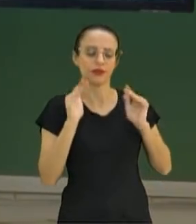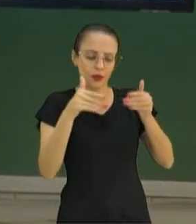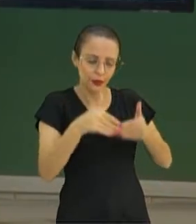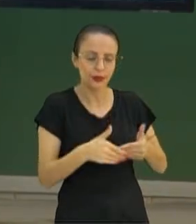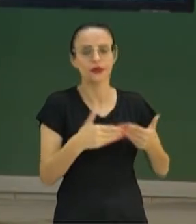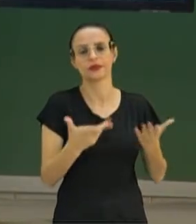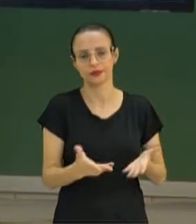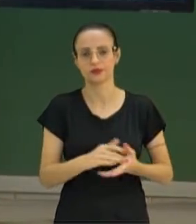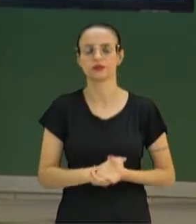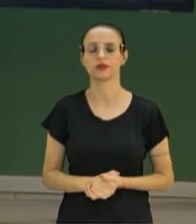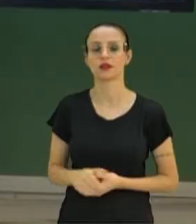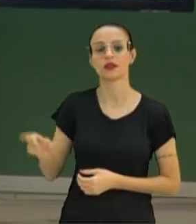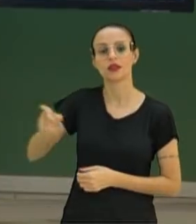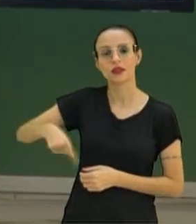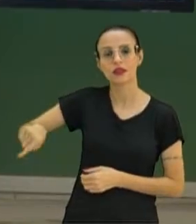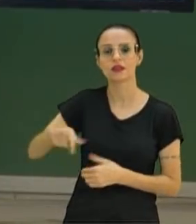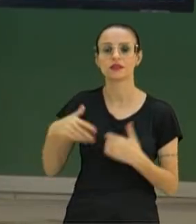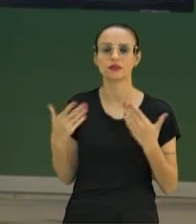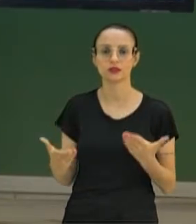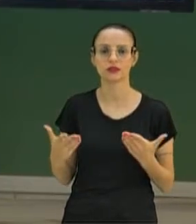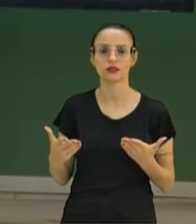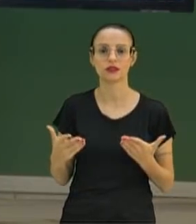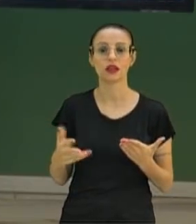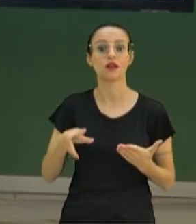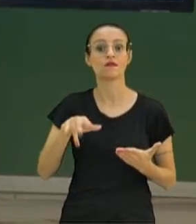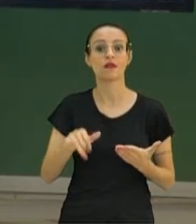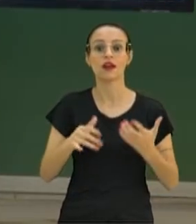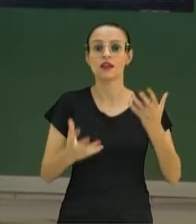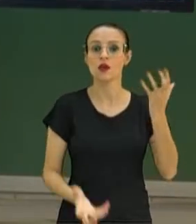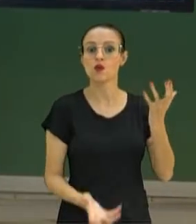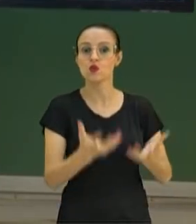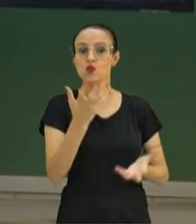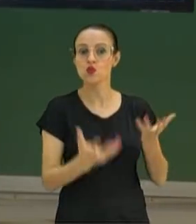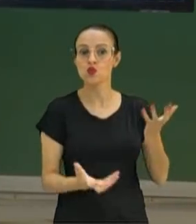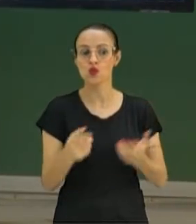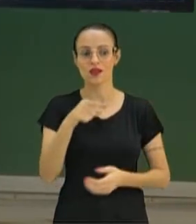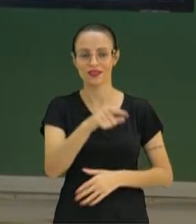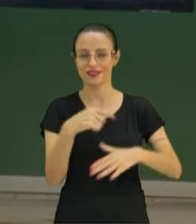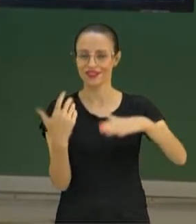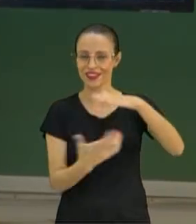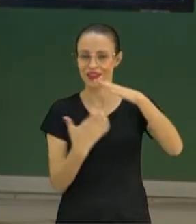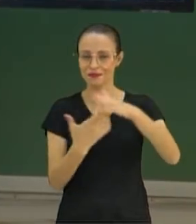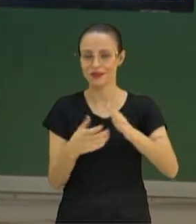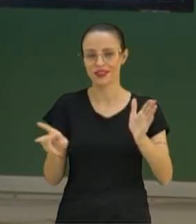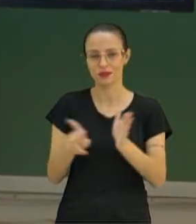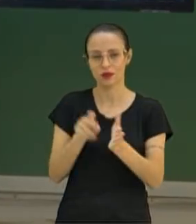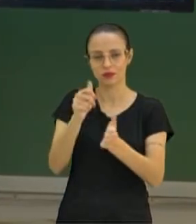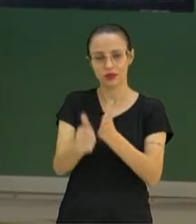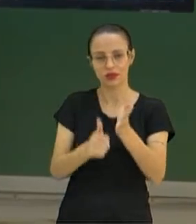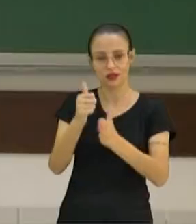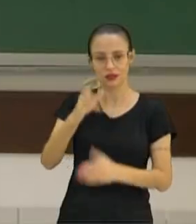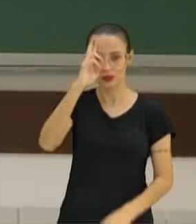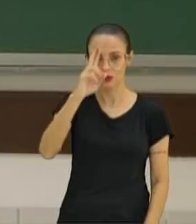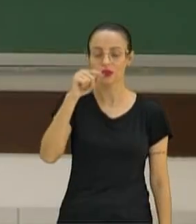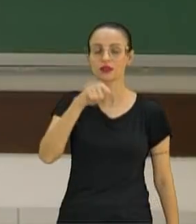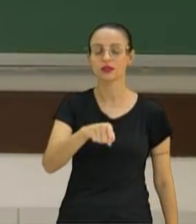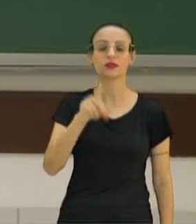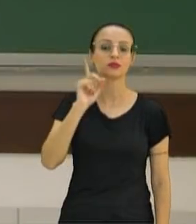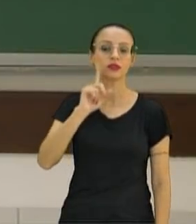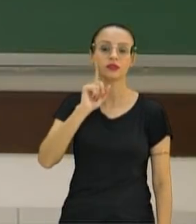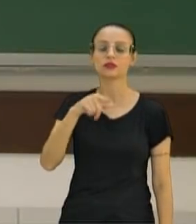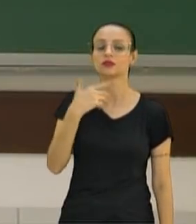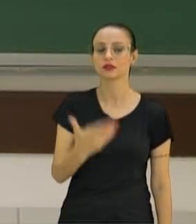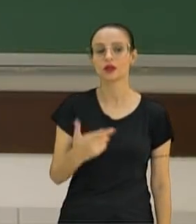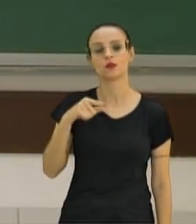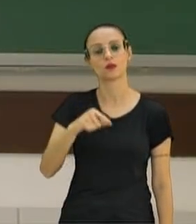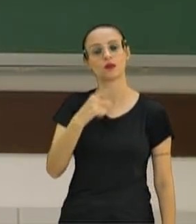né. Esses sertanejos vão incendiar a sede da Companhia Norte-Americana, o que desencadeia uma ação do